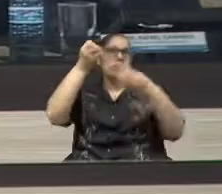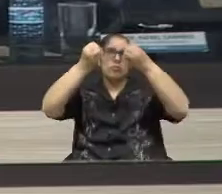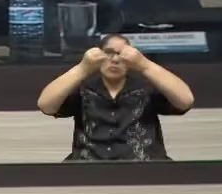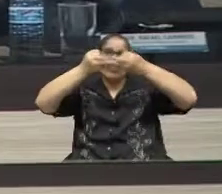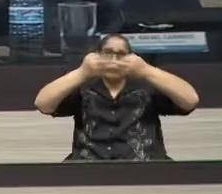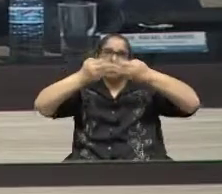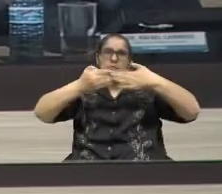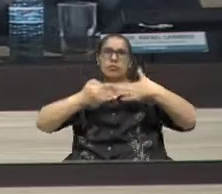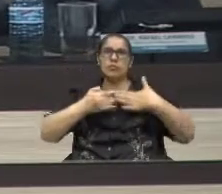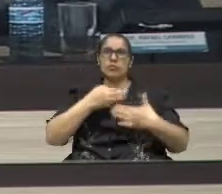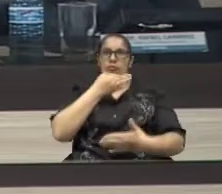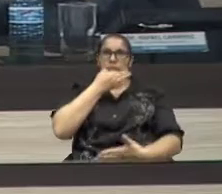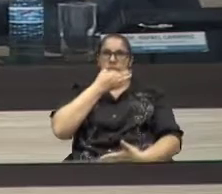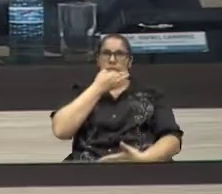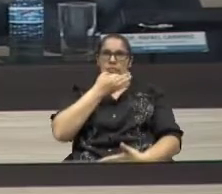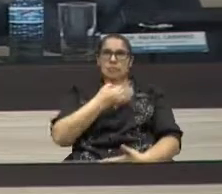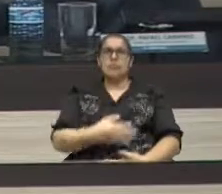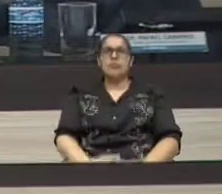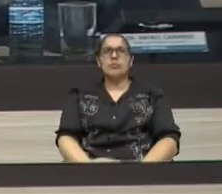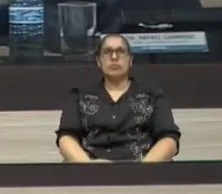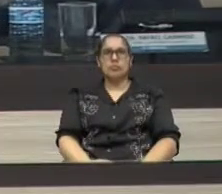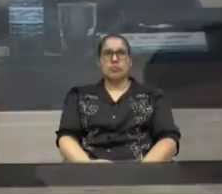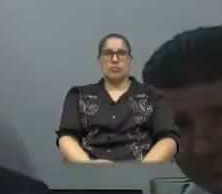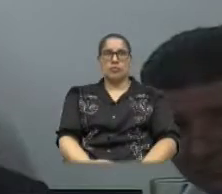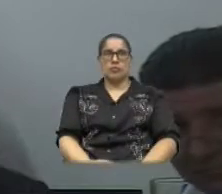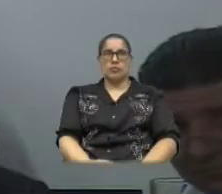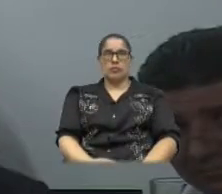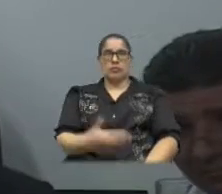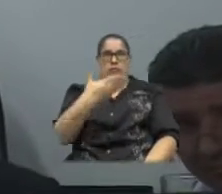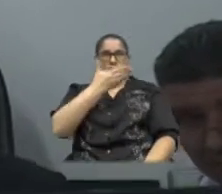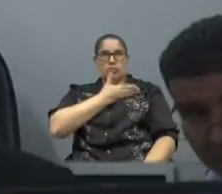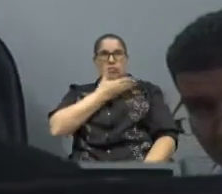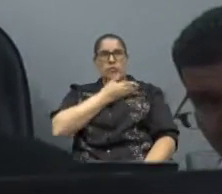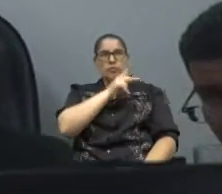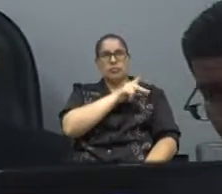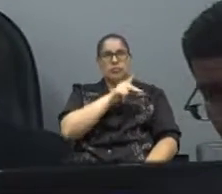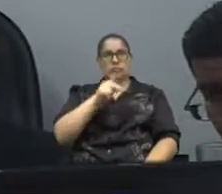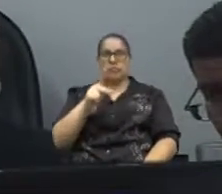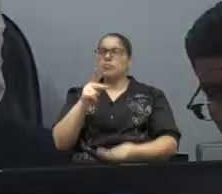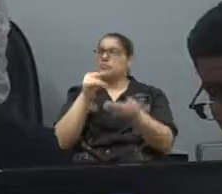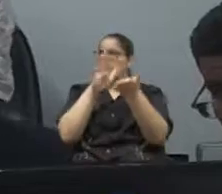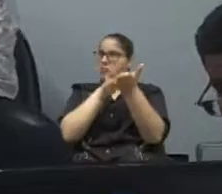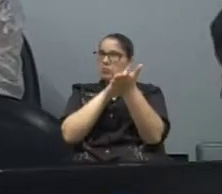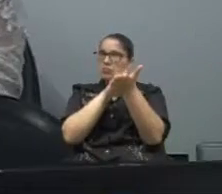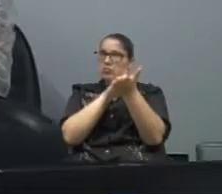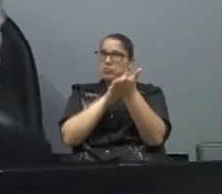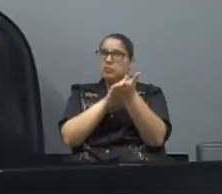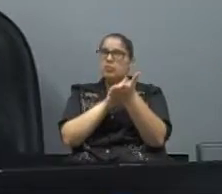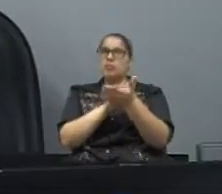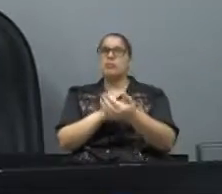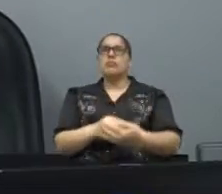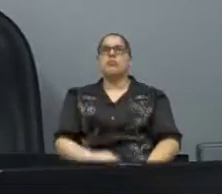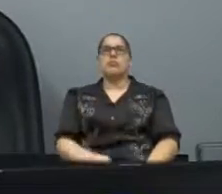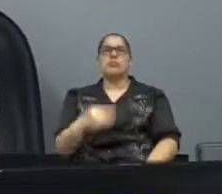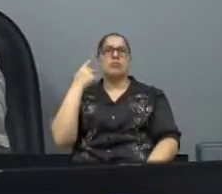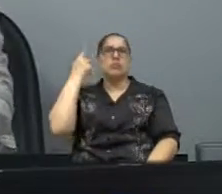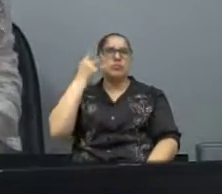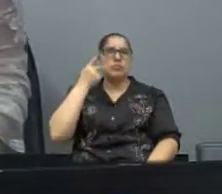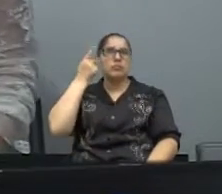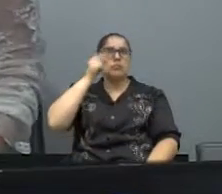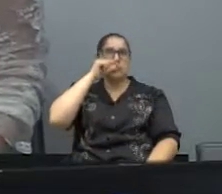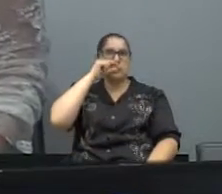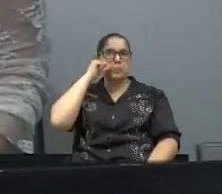Senhor presidente, nobres pares, plateia presente. Estevão, parabéns. Vereador Estevão,